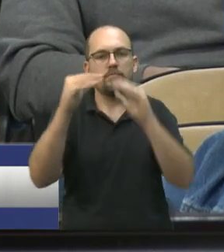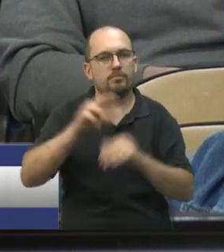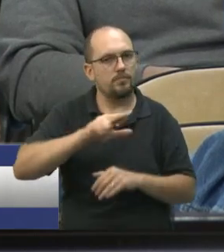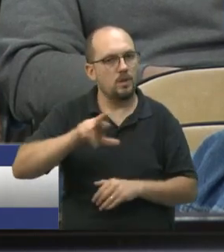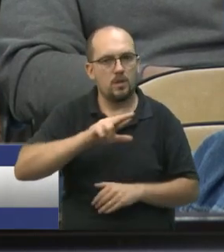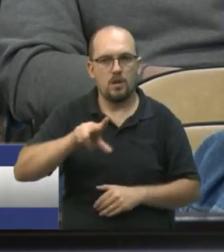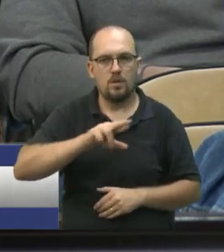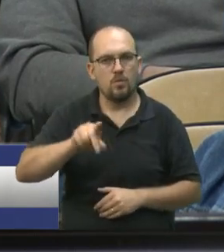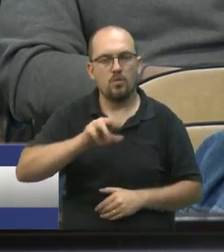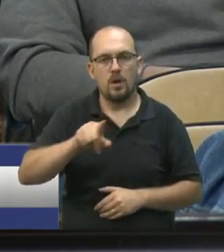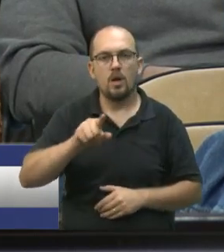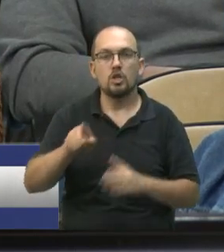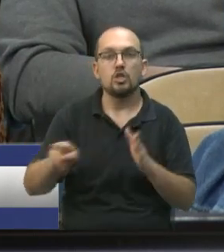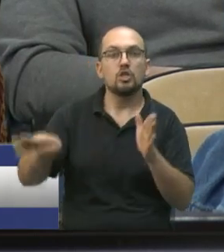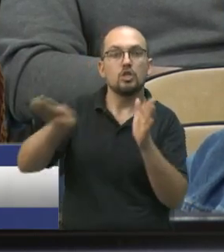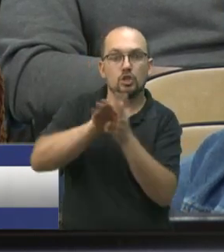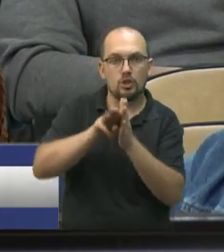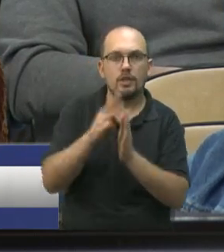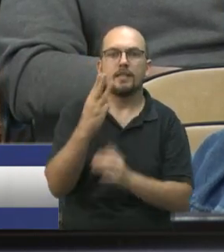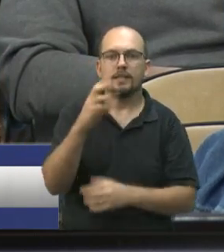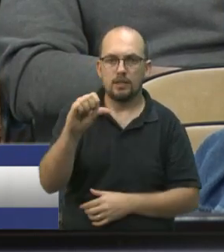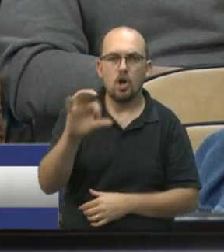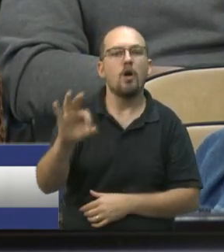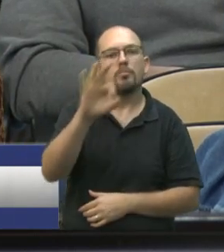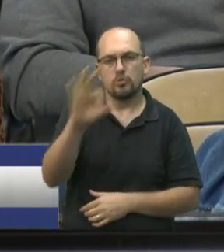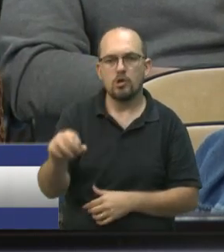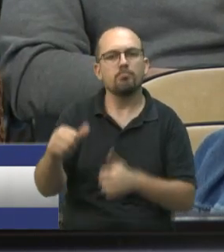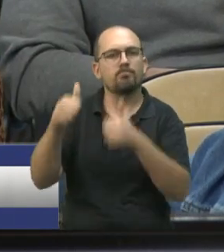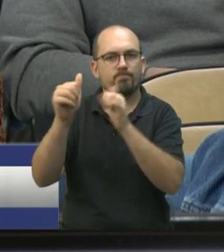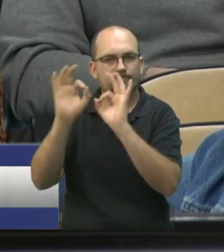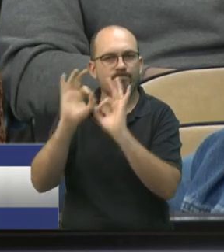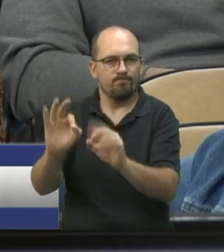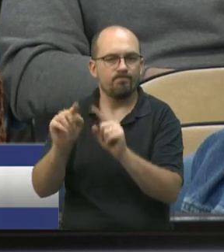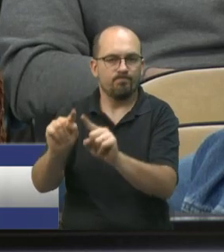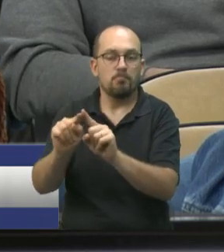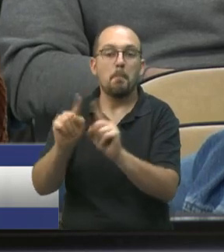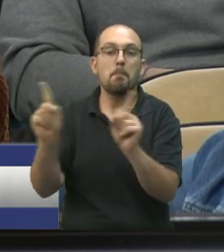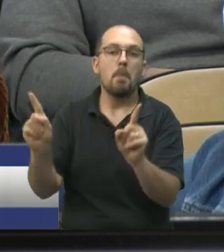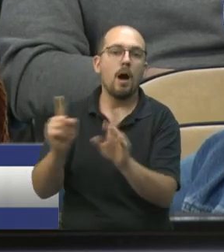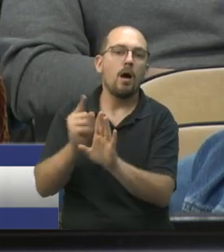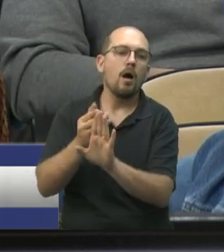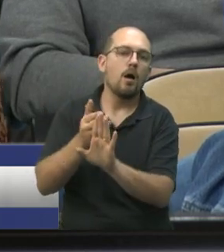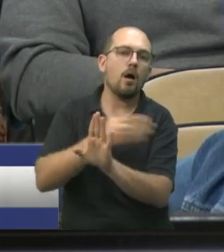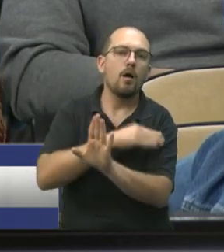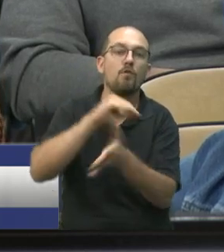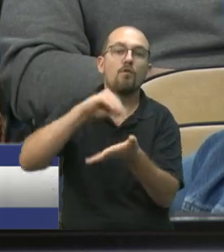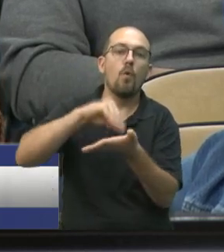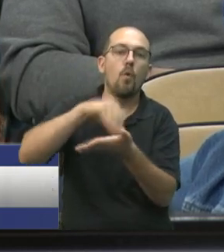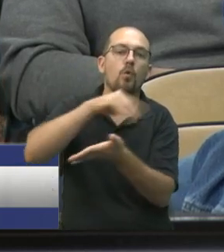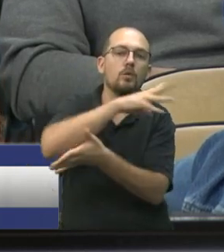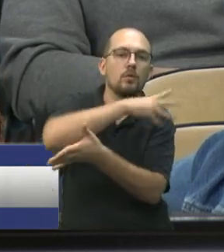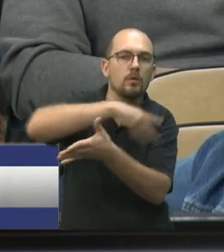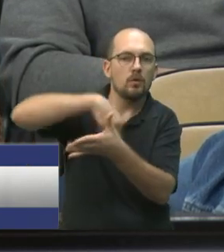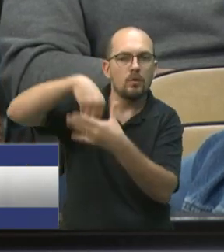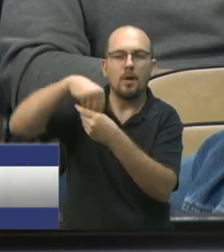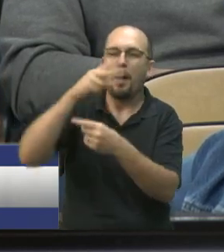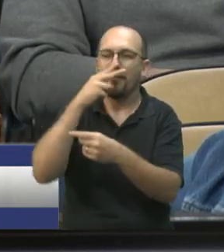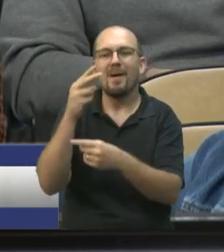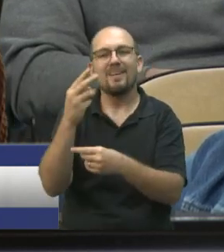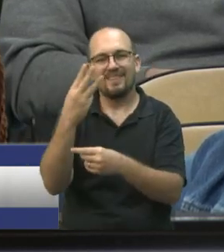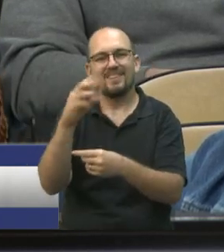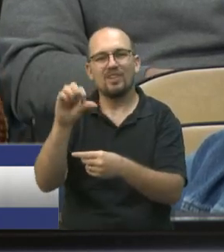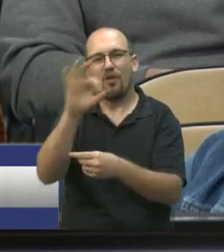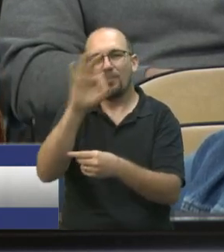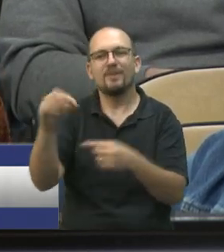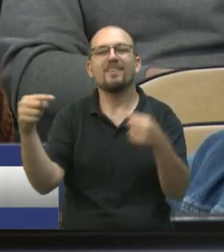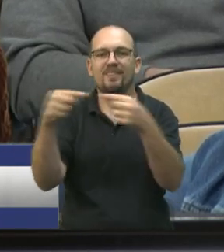39% aí de previsão de gasto, tendo um percentual bom dentro do limite